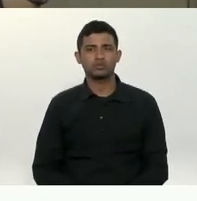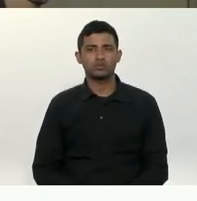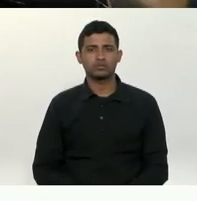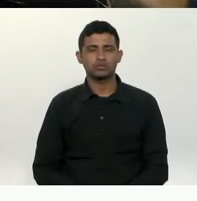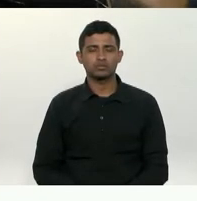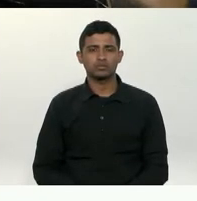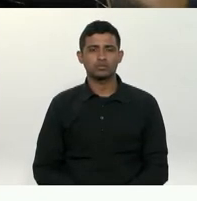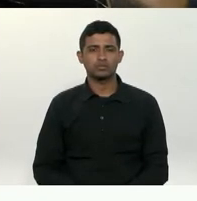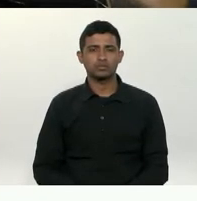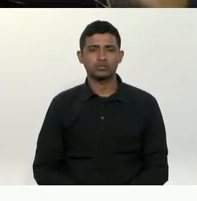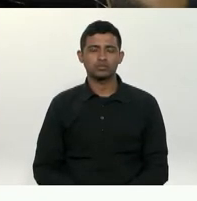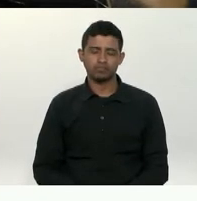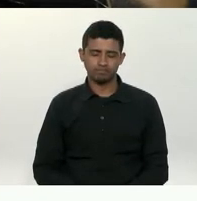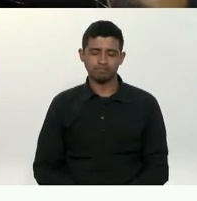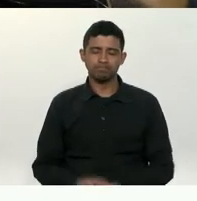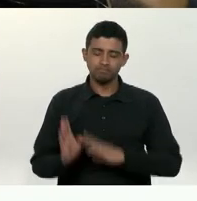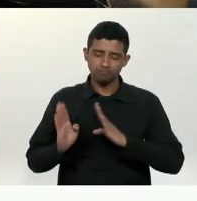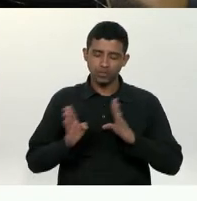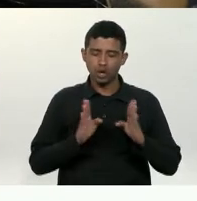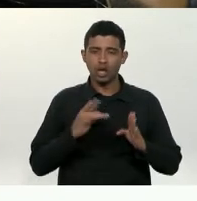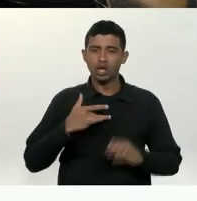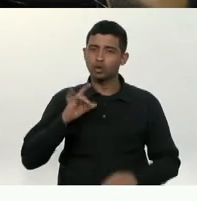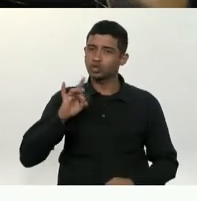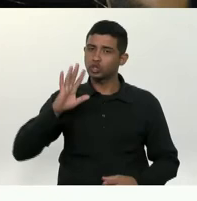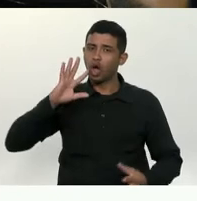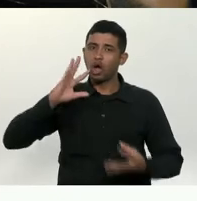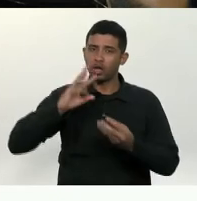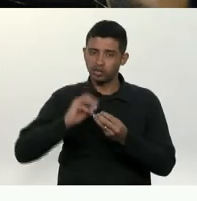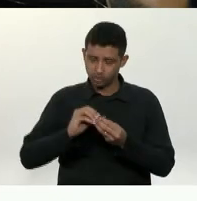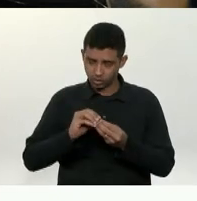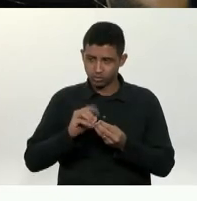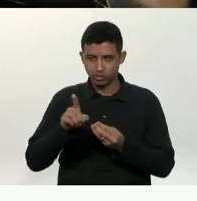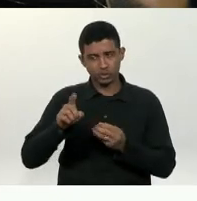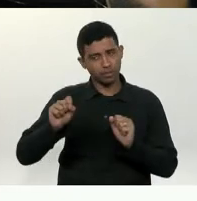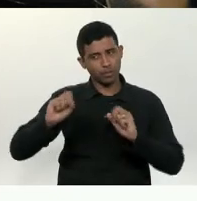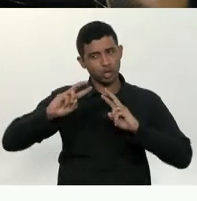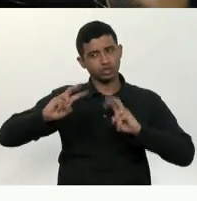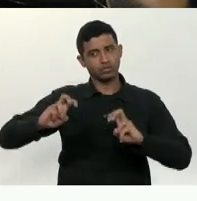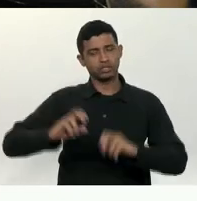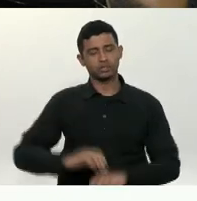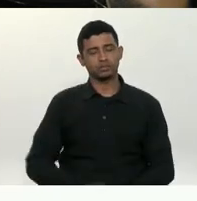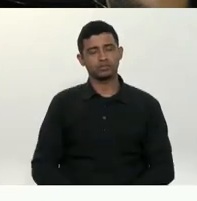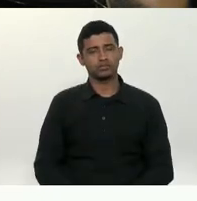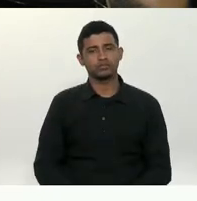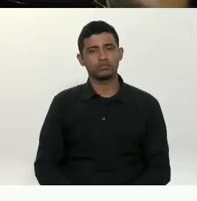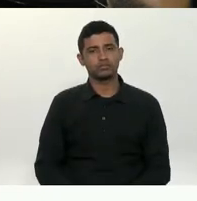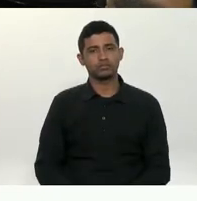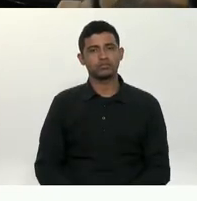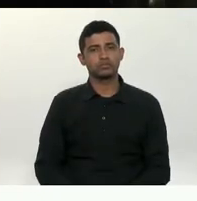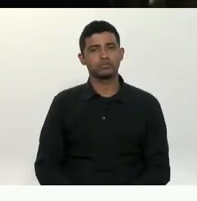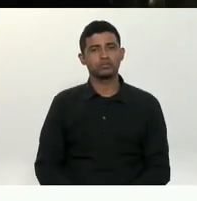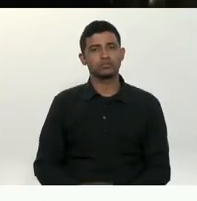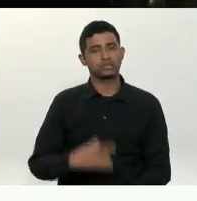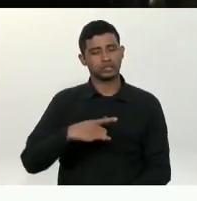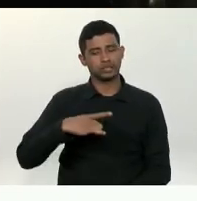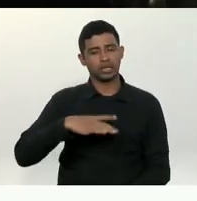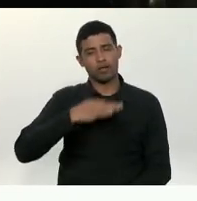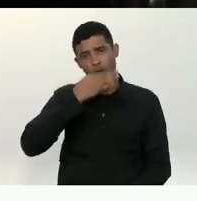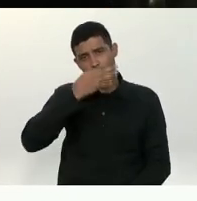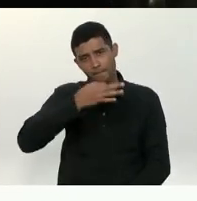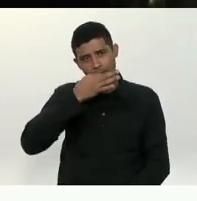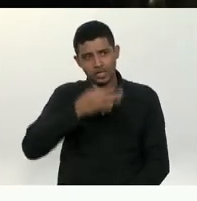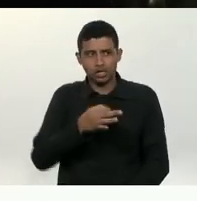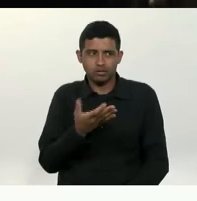à ordem. Eu só fiz aqui um resumo, como a senhoria pode perceber, existe o ponto de vista da